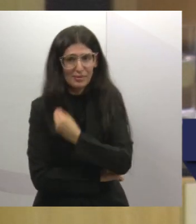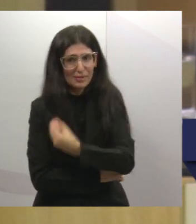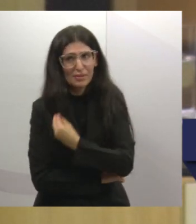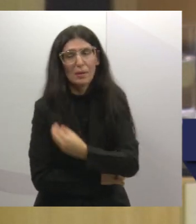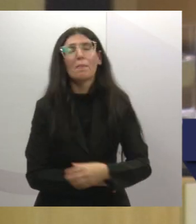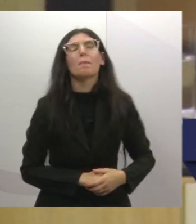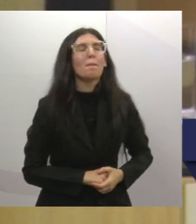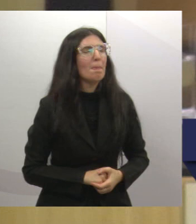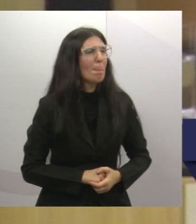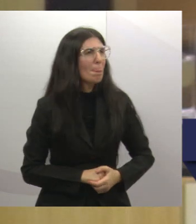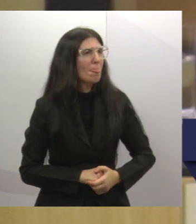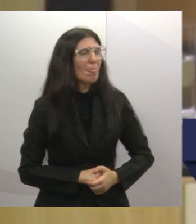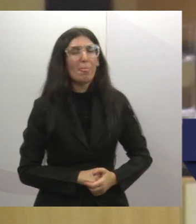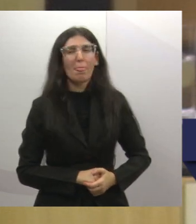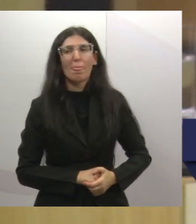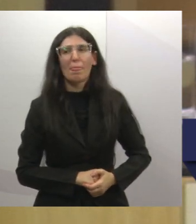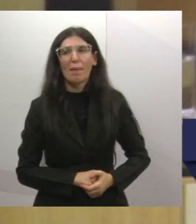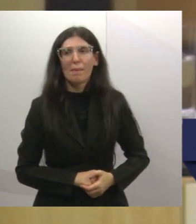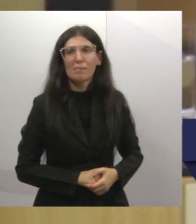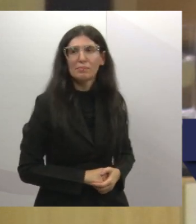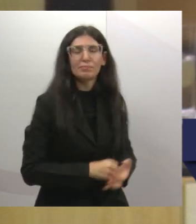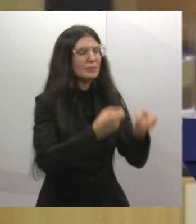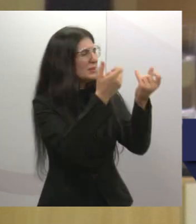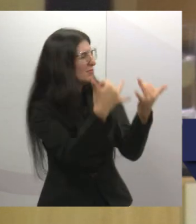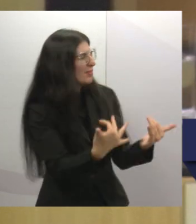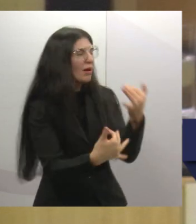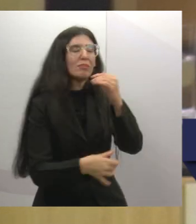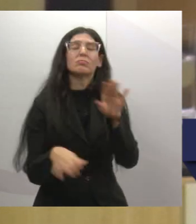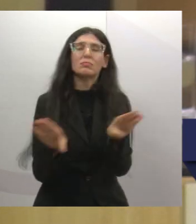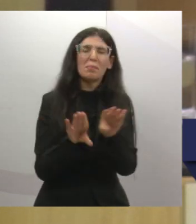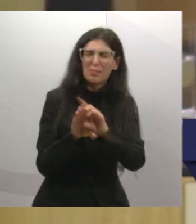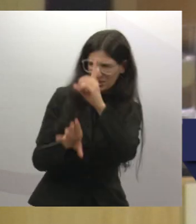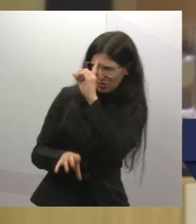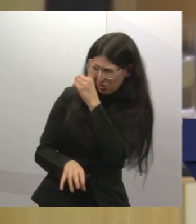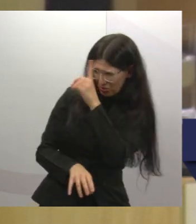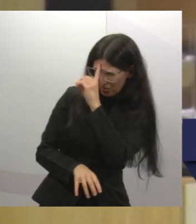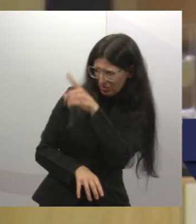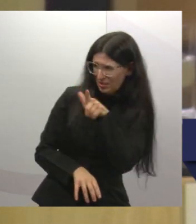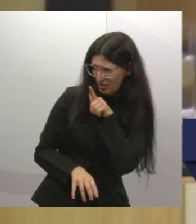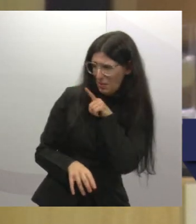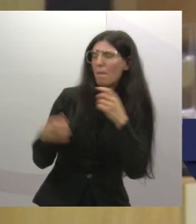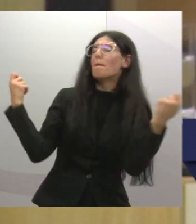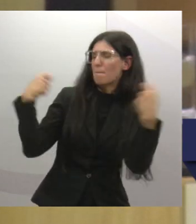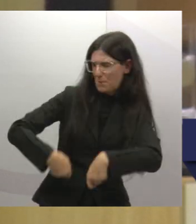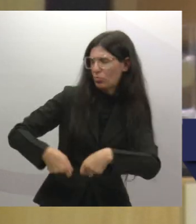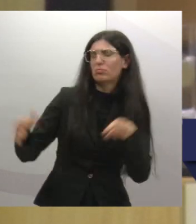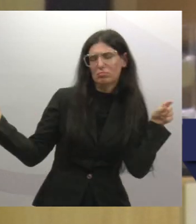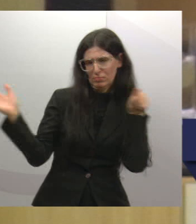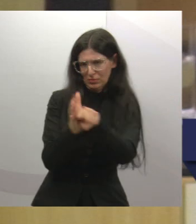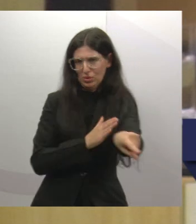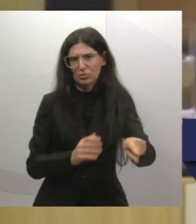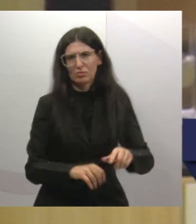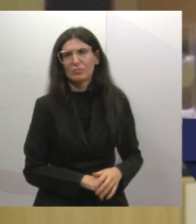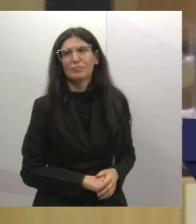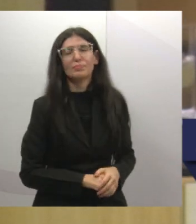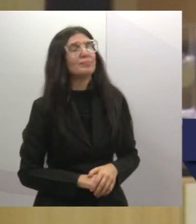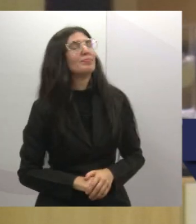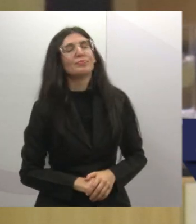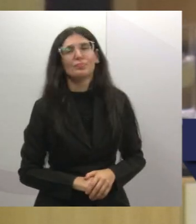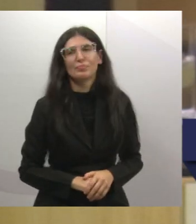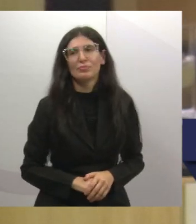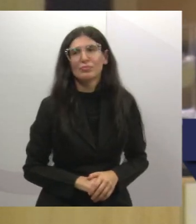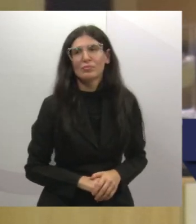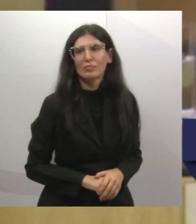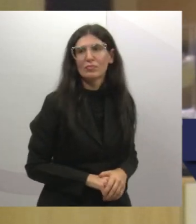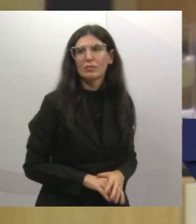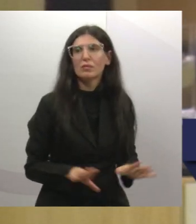possa fazer os seus esclarecimentos e as suas dúvidas. Posteriormente, a gente abre para verificar se houveram